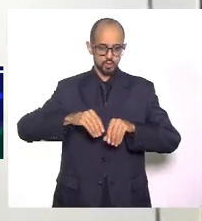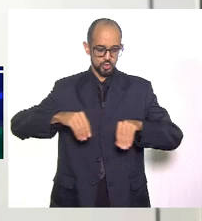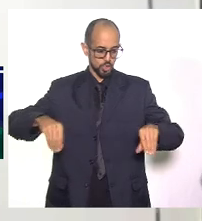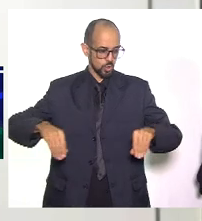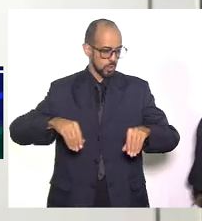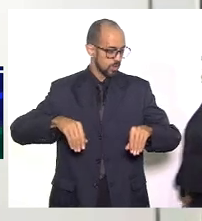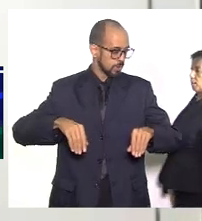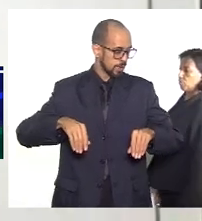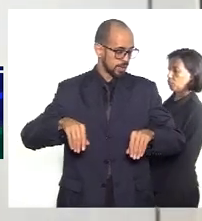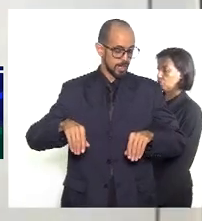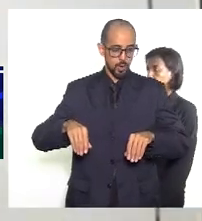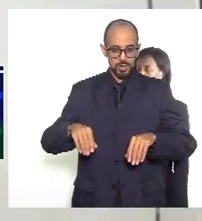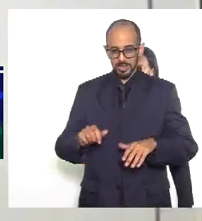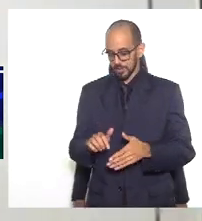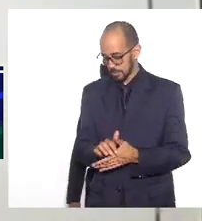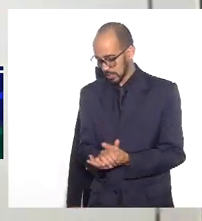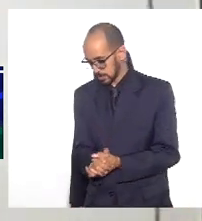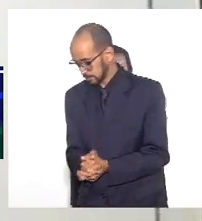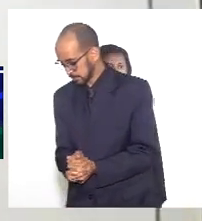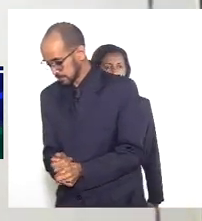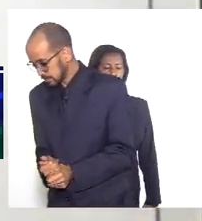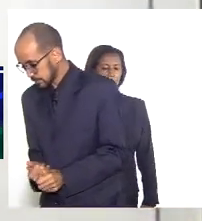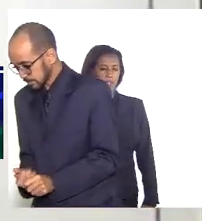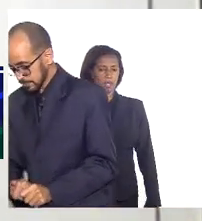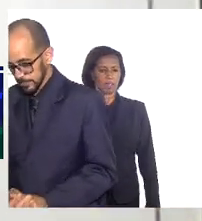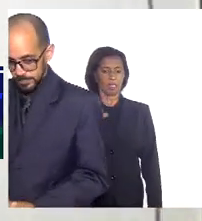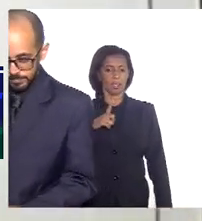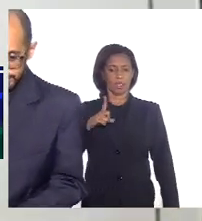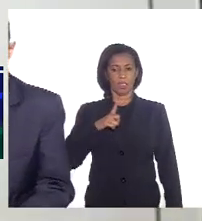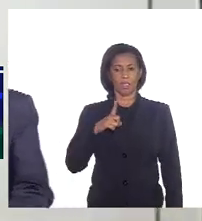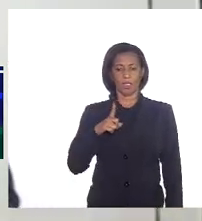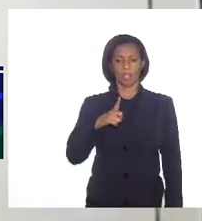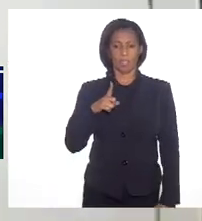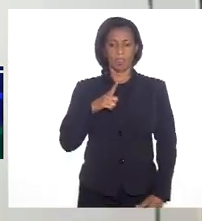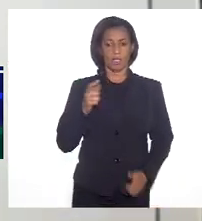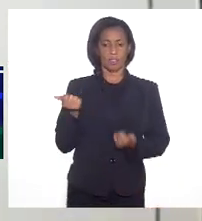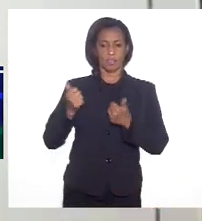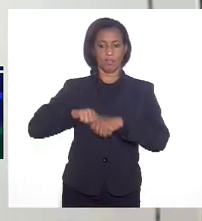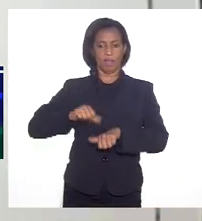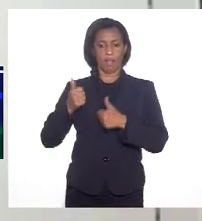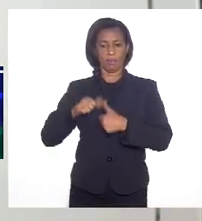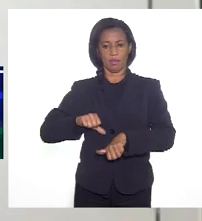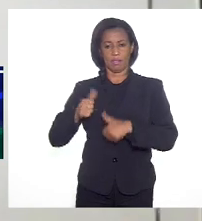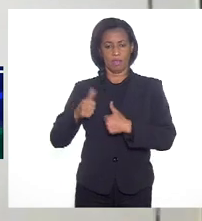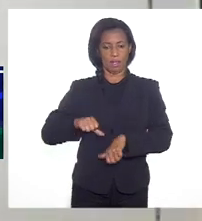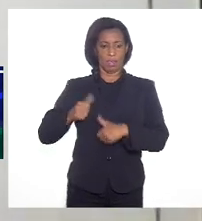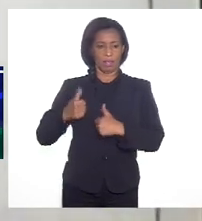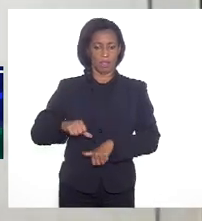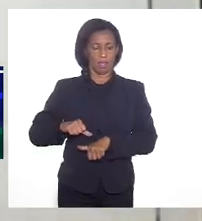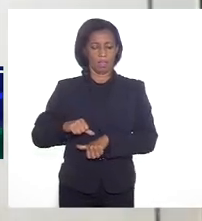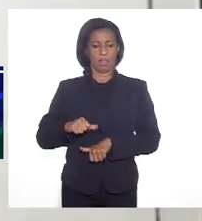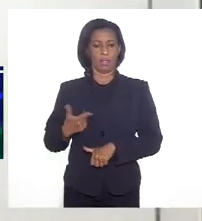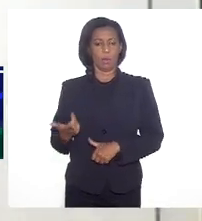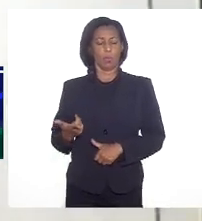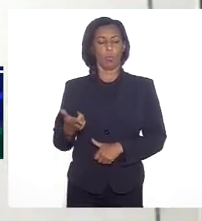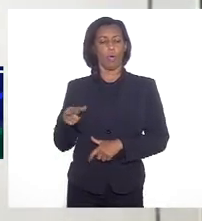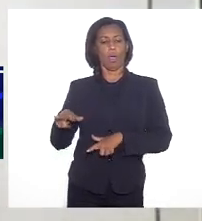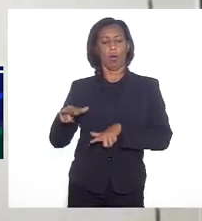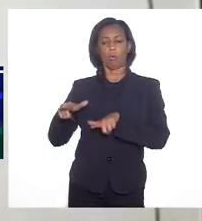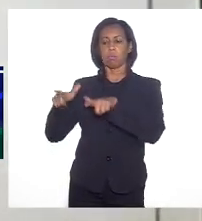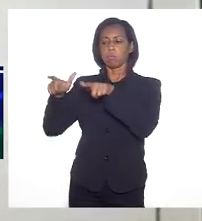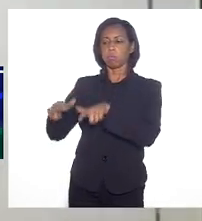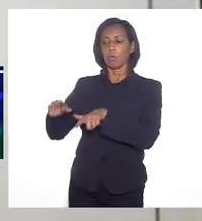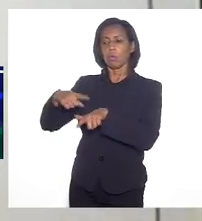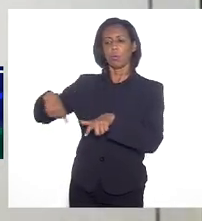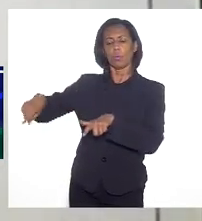acidez diferentes no tipo de solo que exigem que sejam feitas análises para se mapear qual é a vocação daquela região